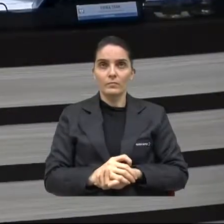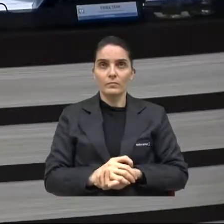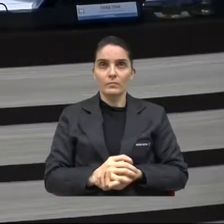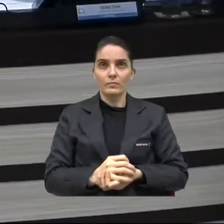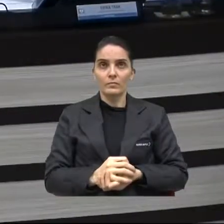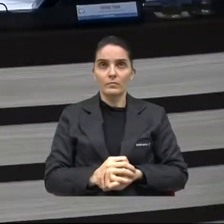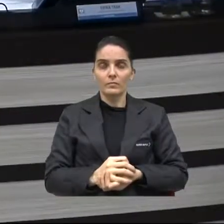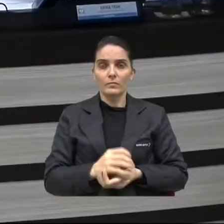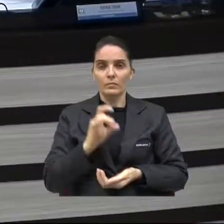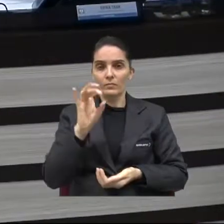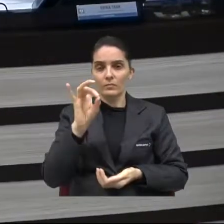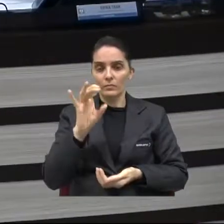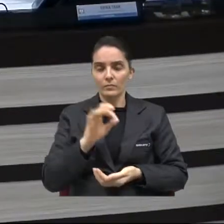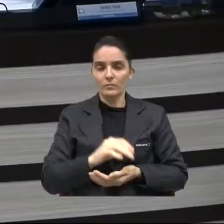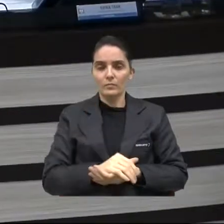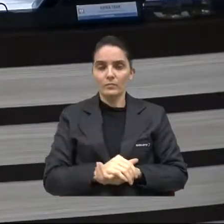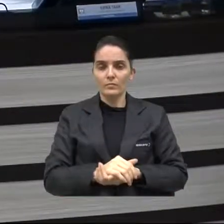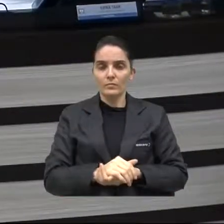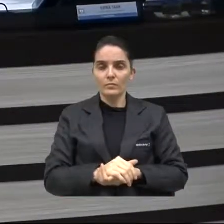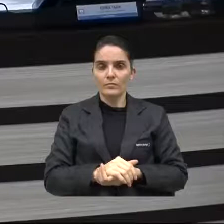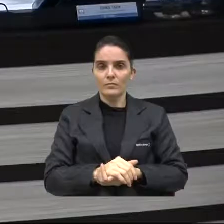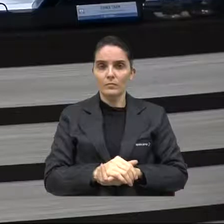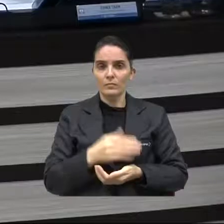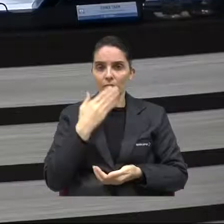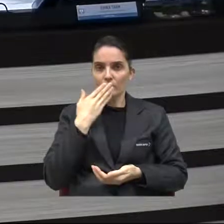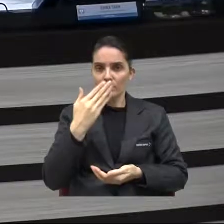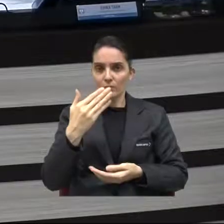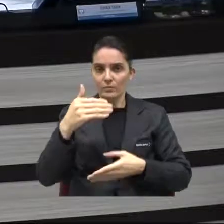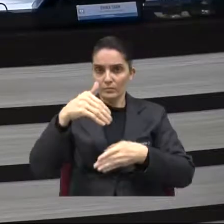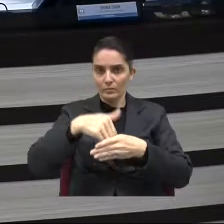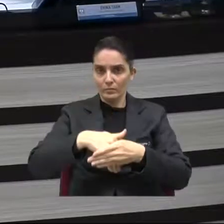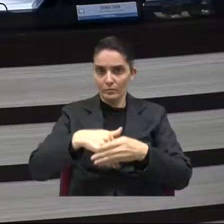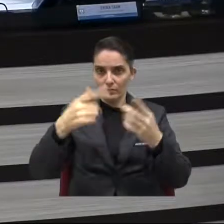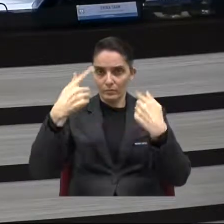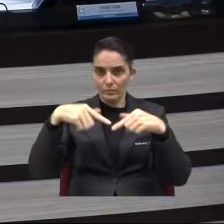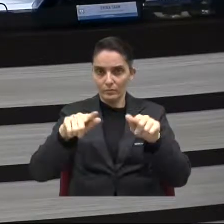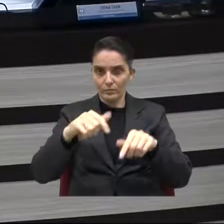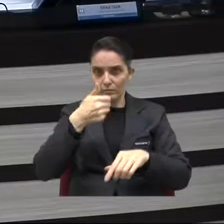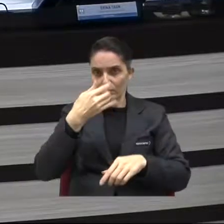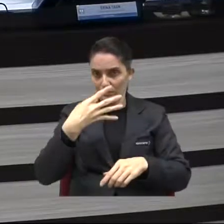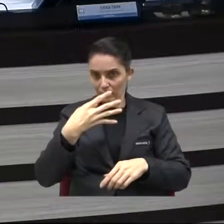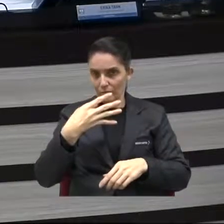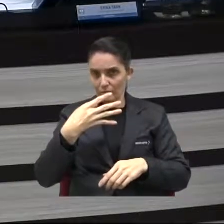Vereador, o senhor está pedindo para votar contra a emenda número 14?